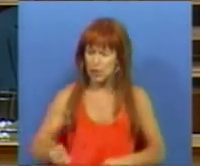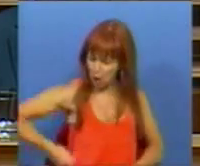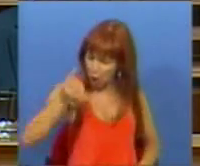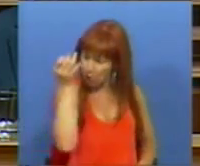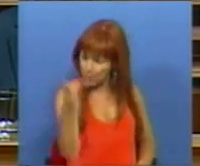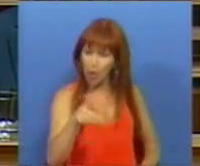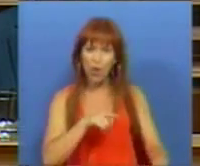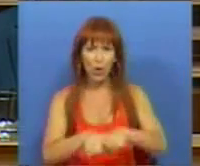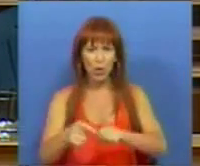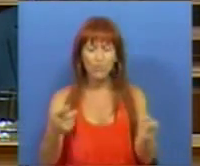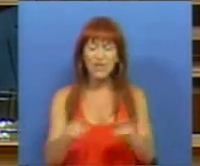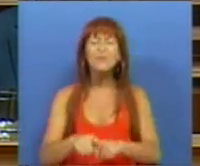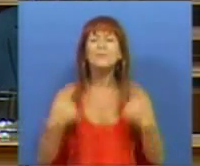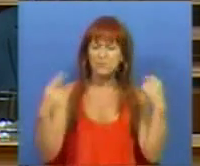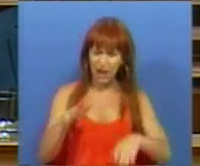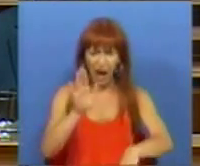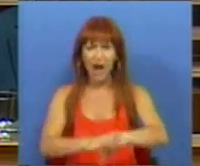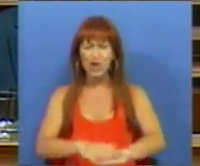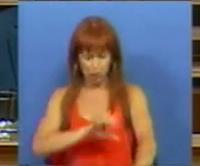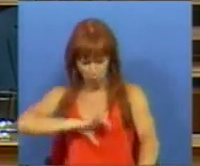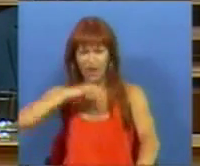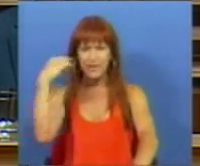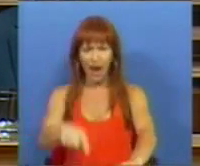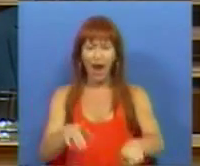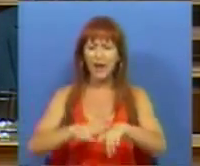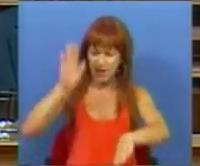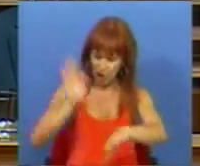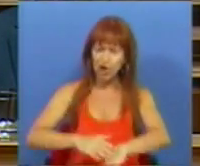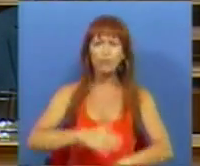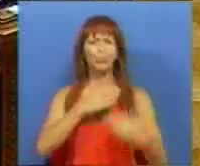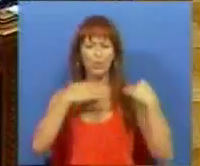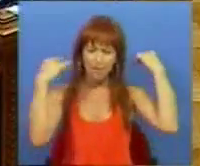venceremos estas políticas e haverá uma esquerda de confiança e uma esquerda